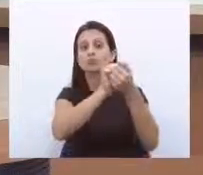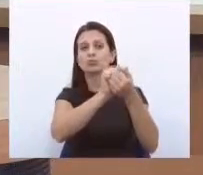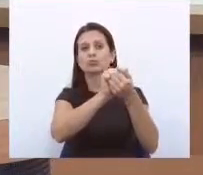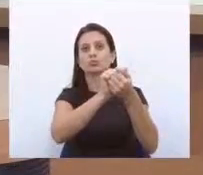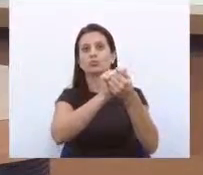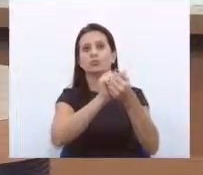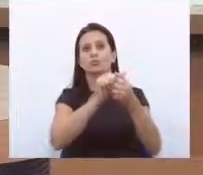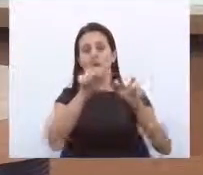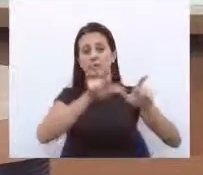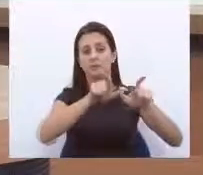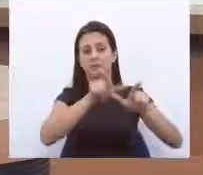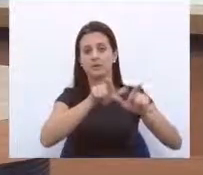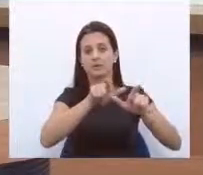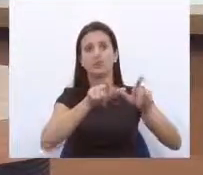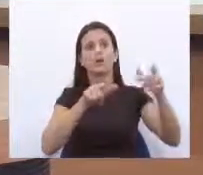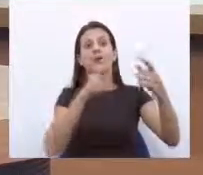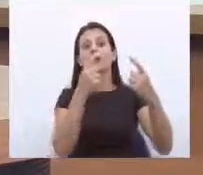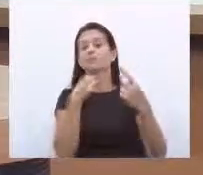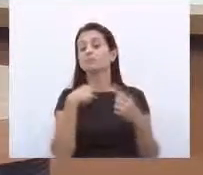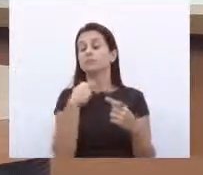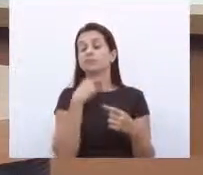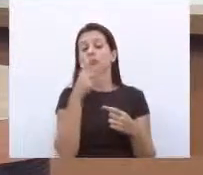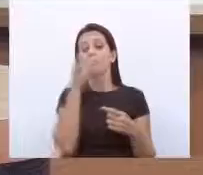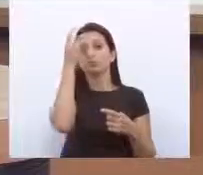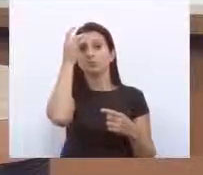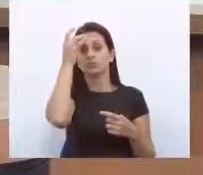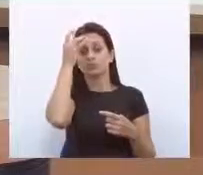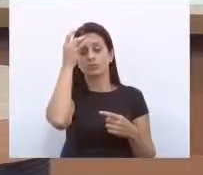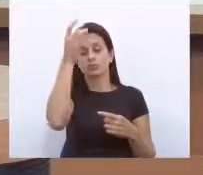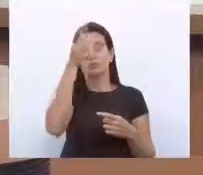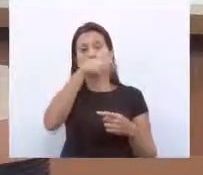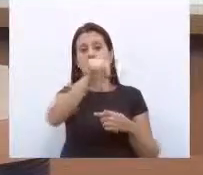podemos deixar nenhum trabalhador perder